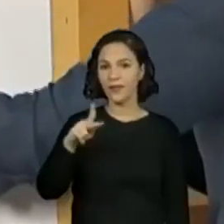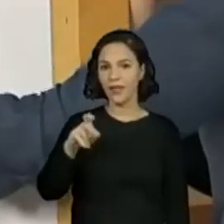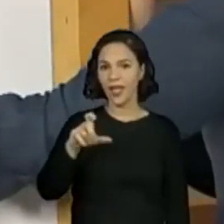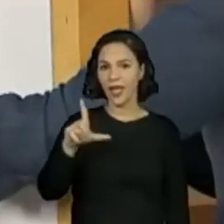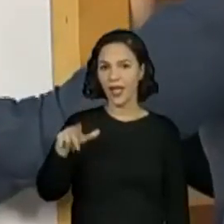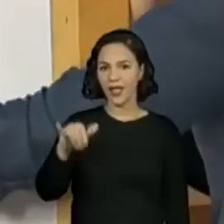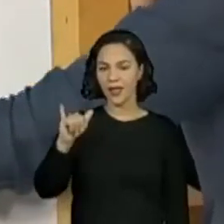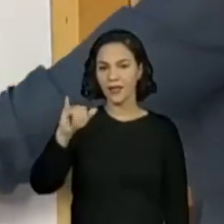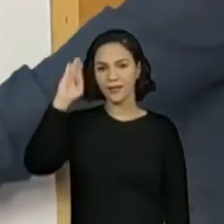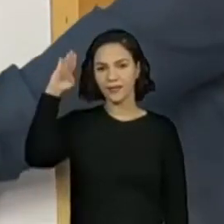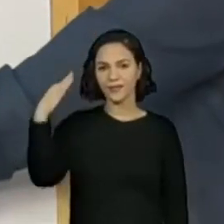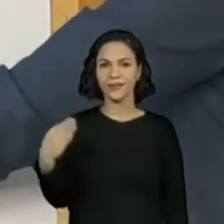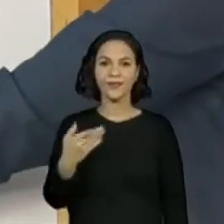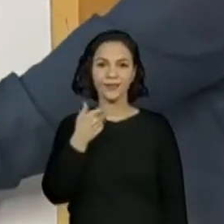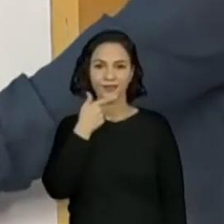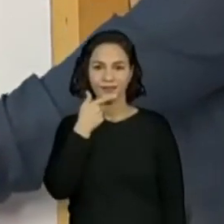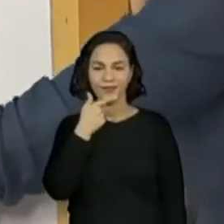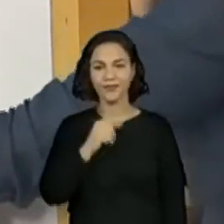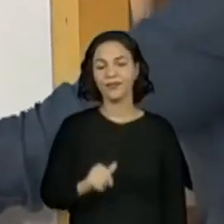Kelly,